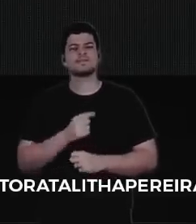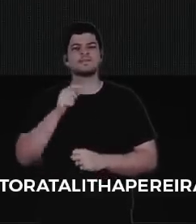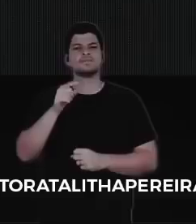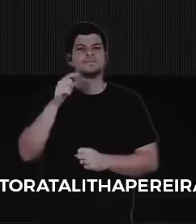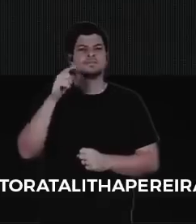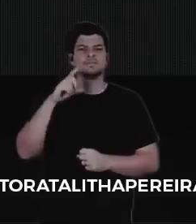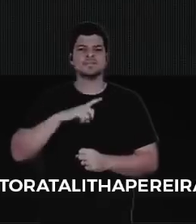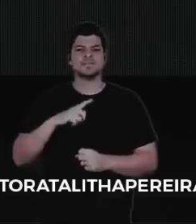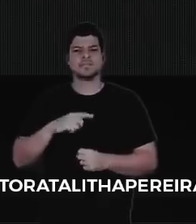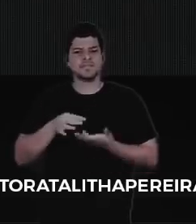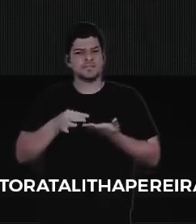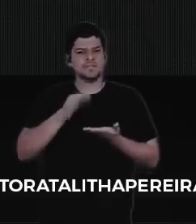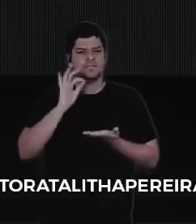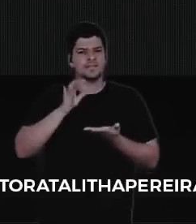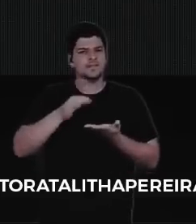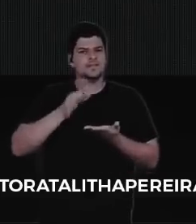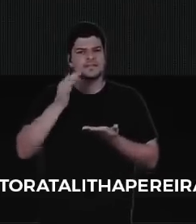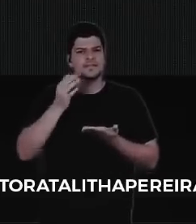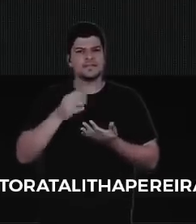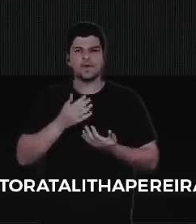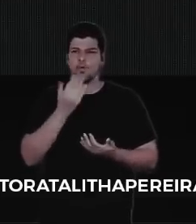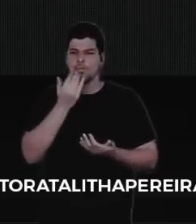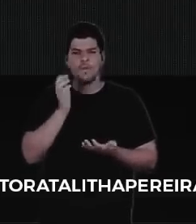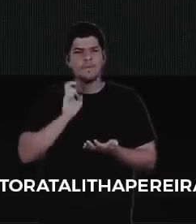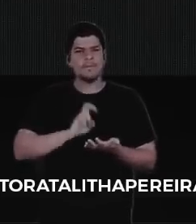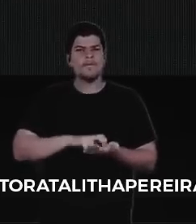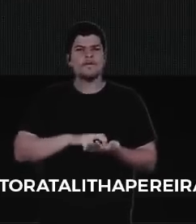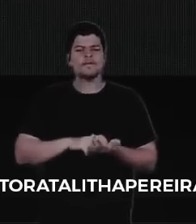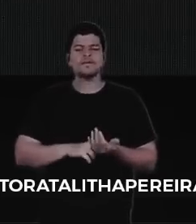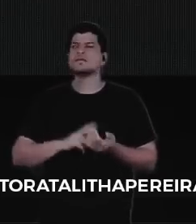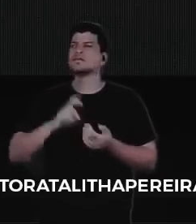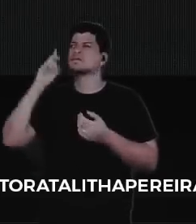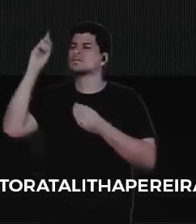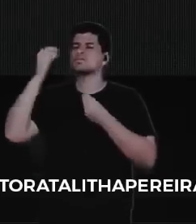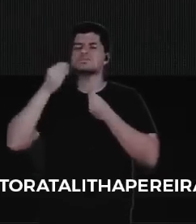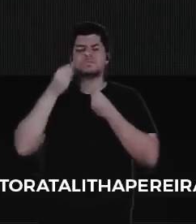seu cafezinho da manhã, uau, Deus proveu para você isso.